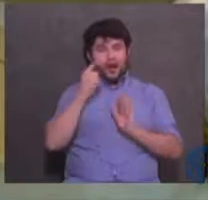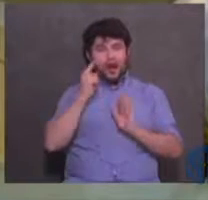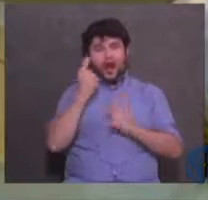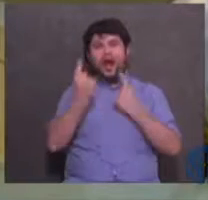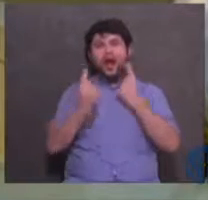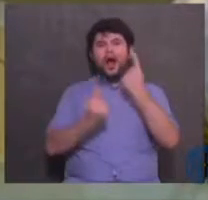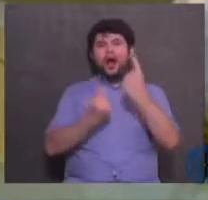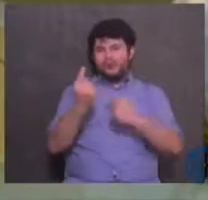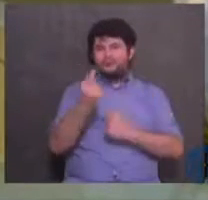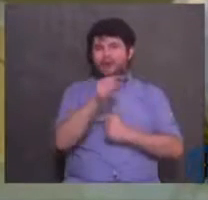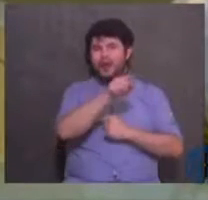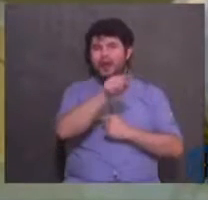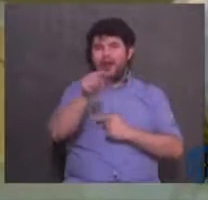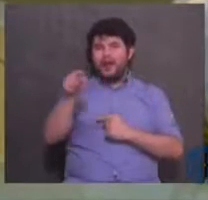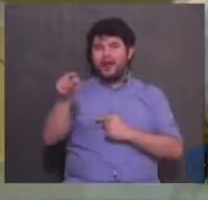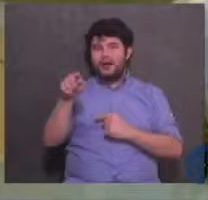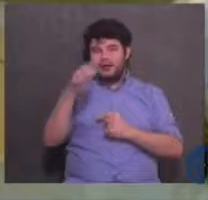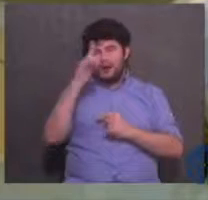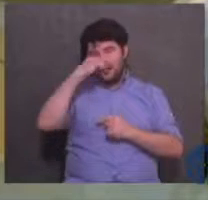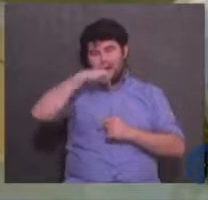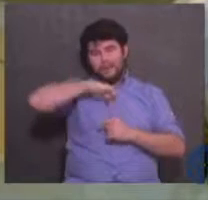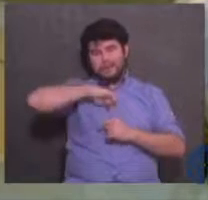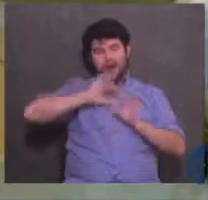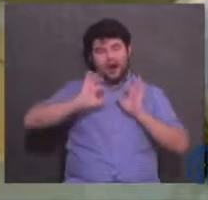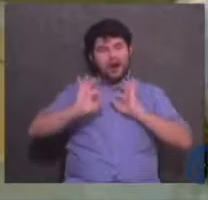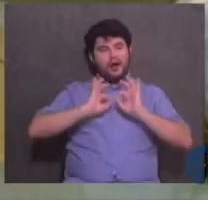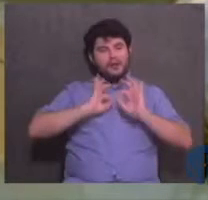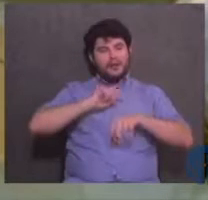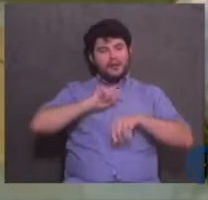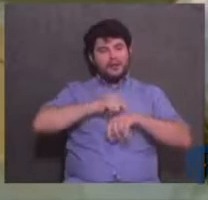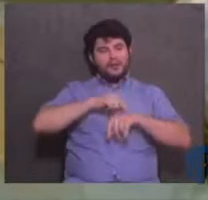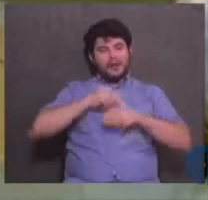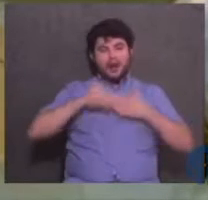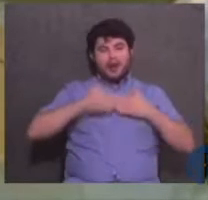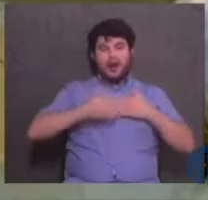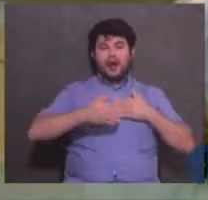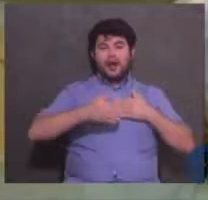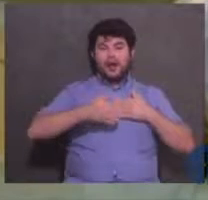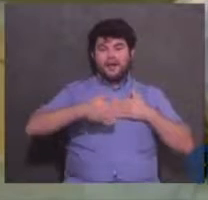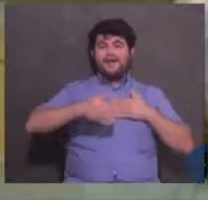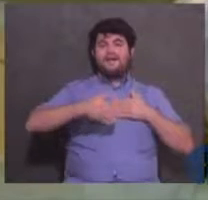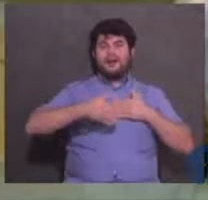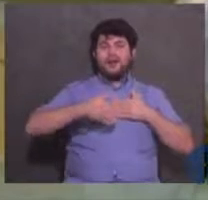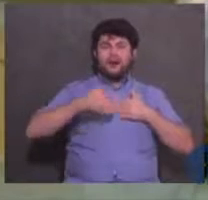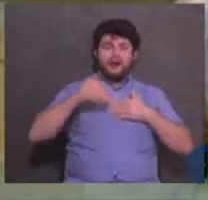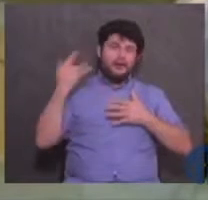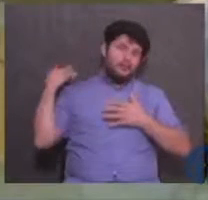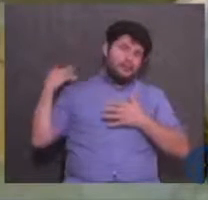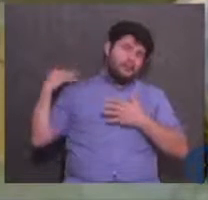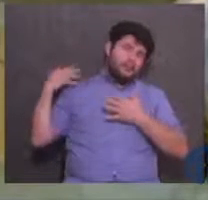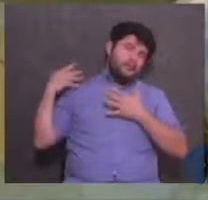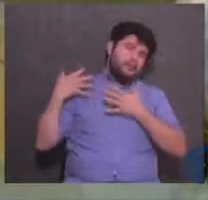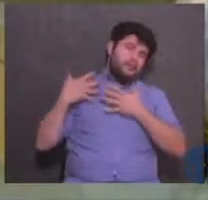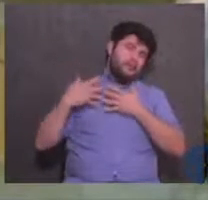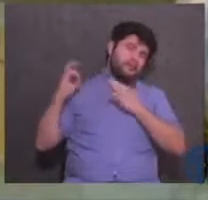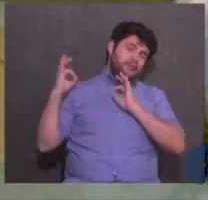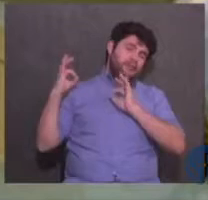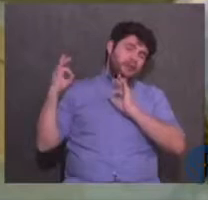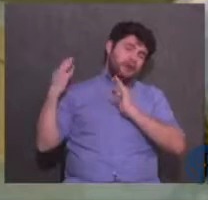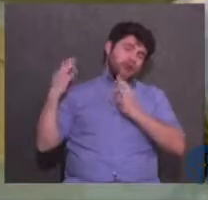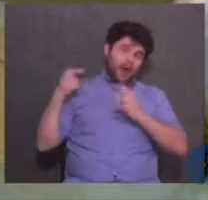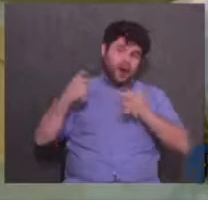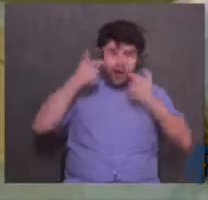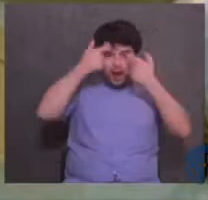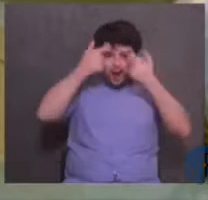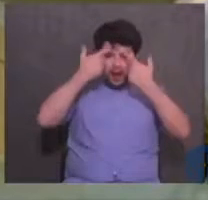nós estivemos a preparar-nos para este momento já há muito tempo. É chegada a